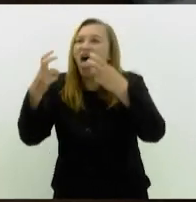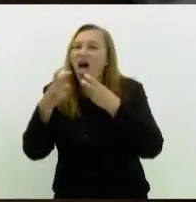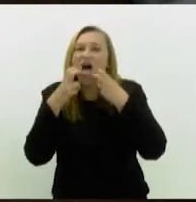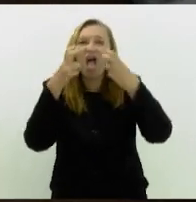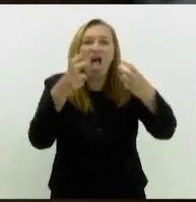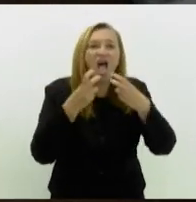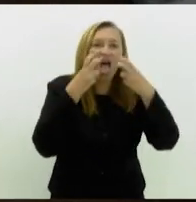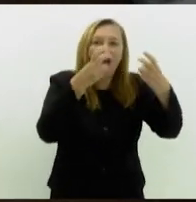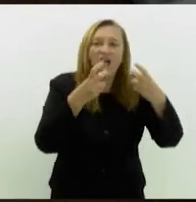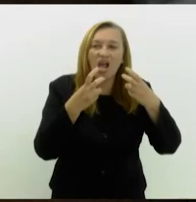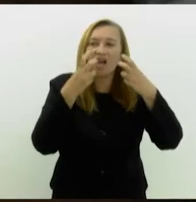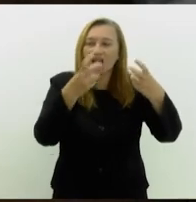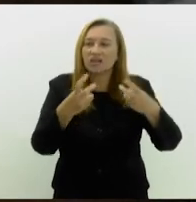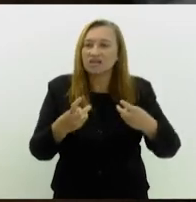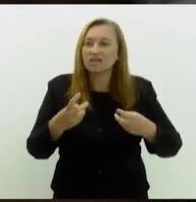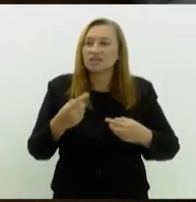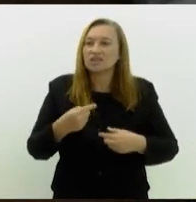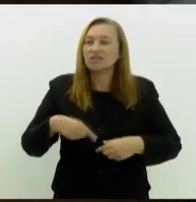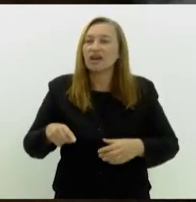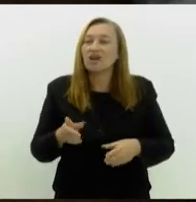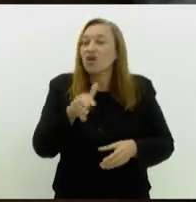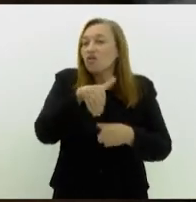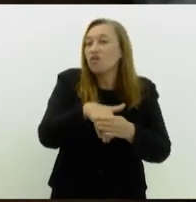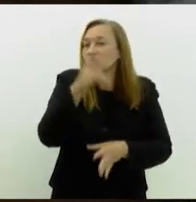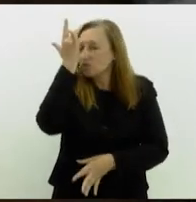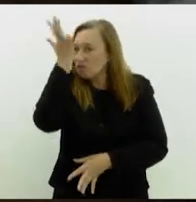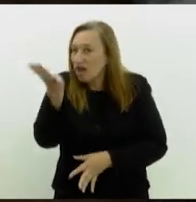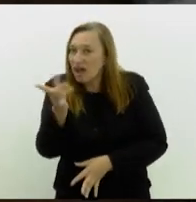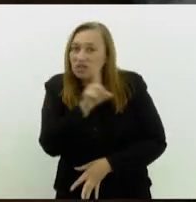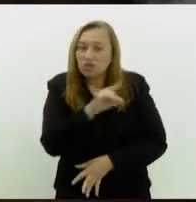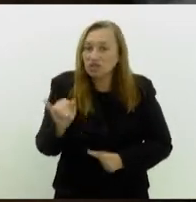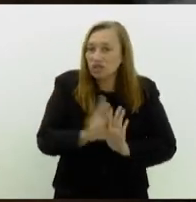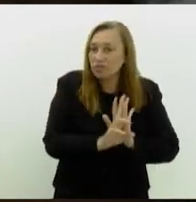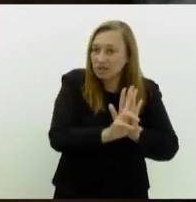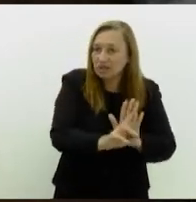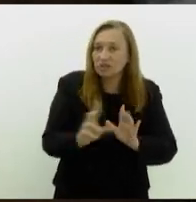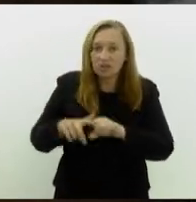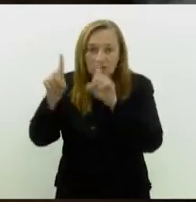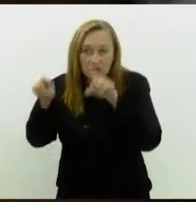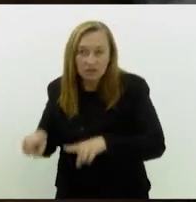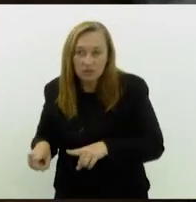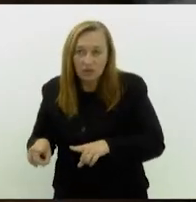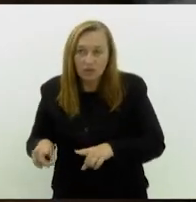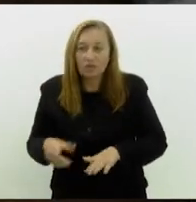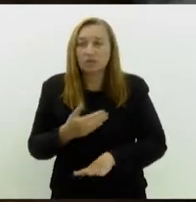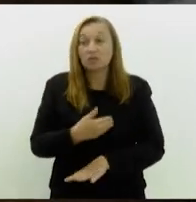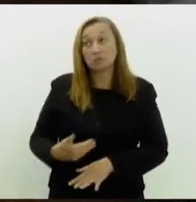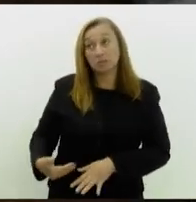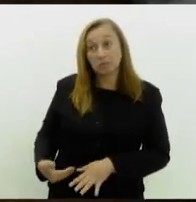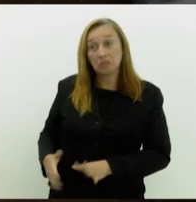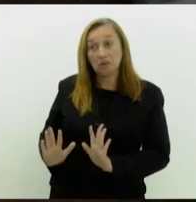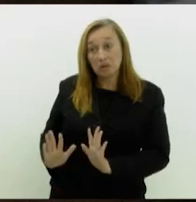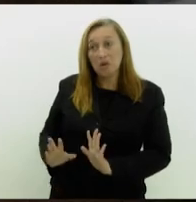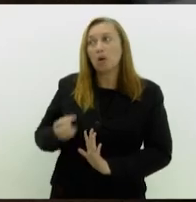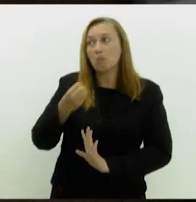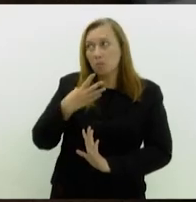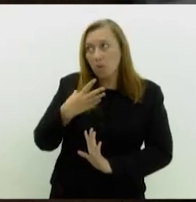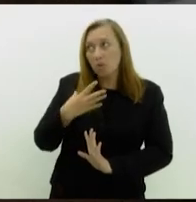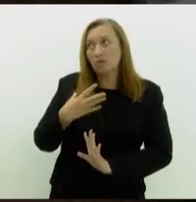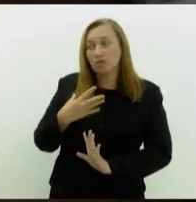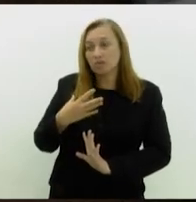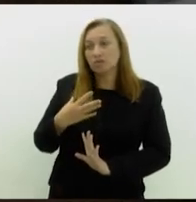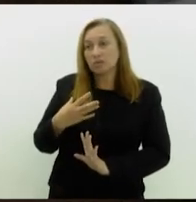som buscar o Voto Fácil buscar iludir a representação dos servidores diga-se de passagem boa parte